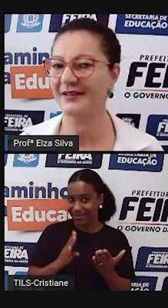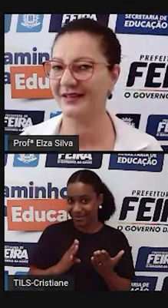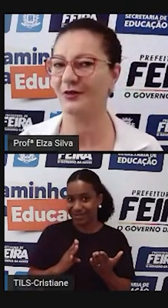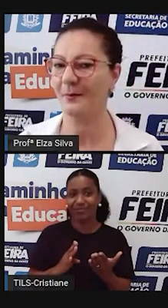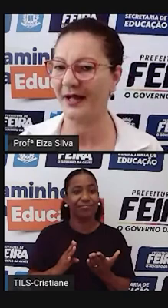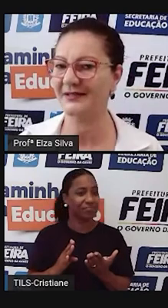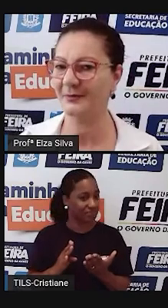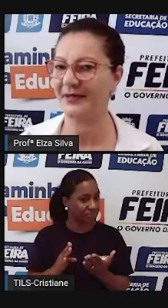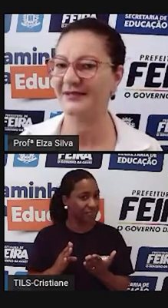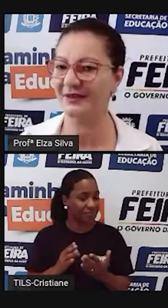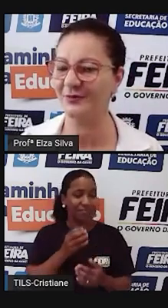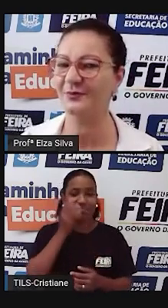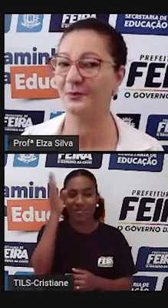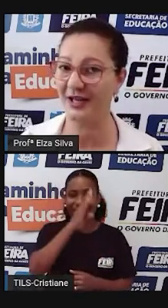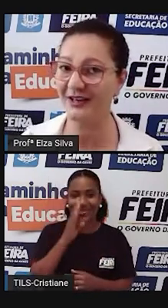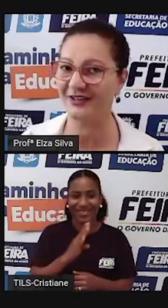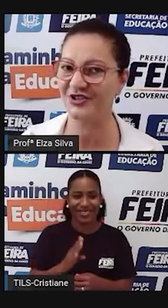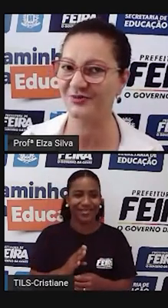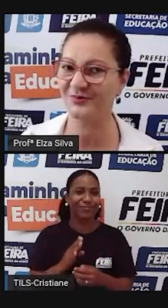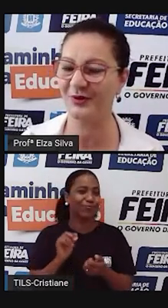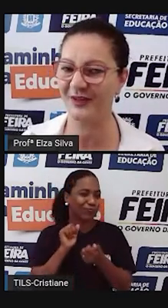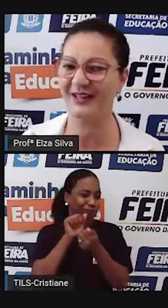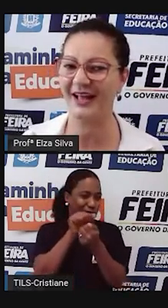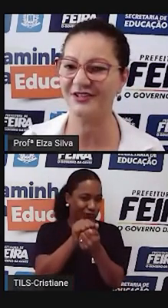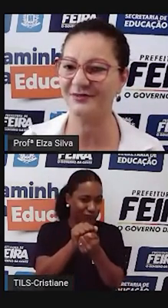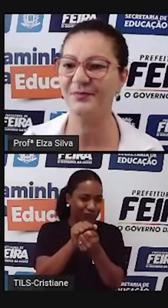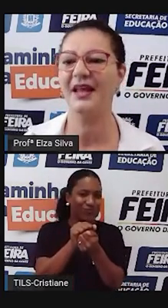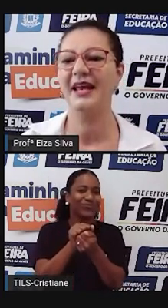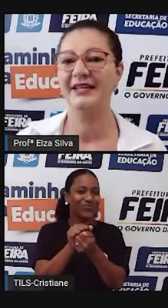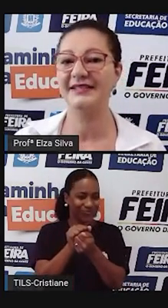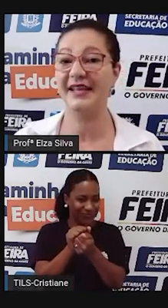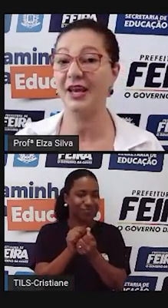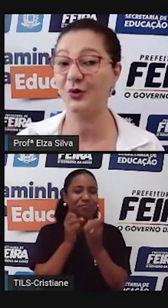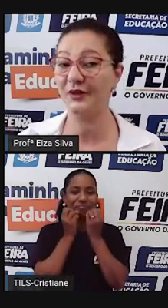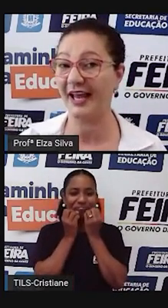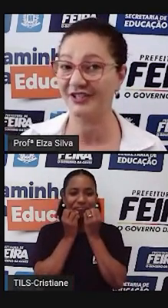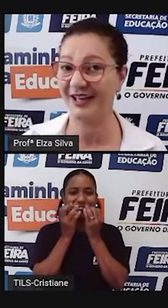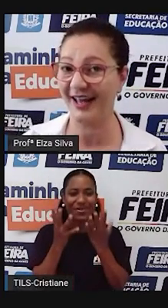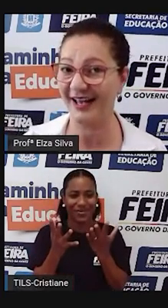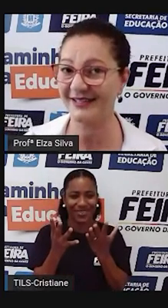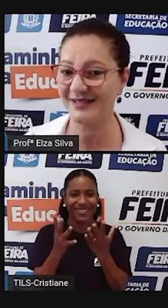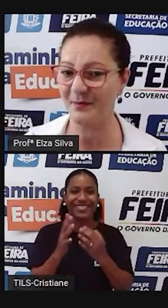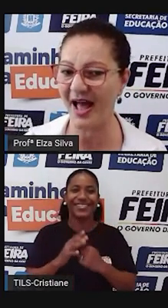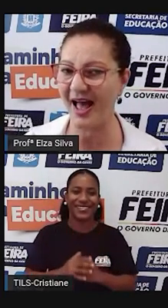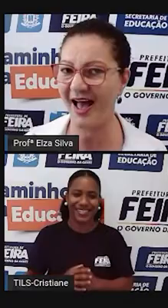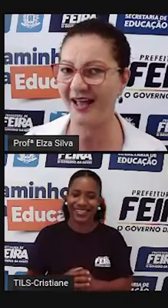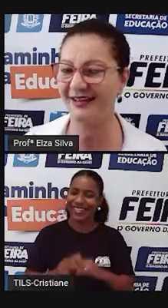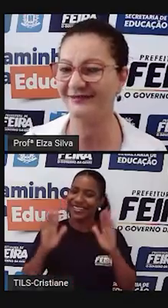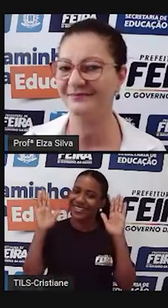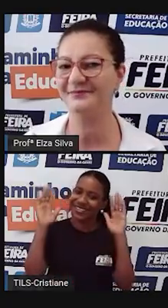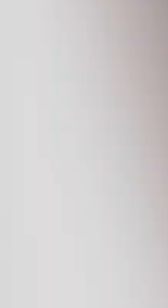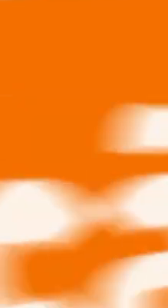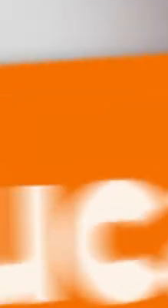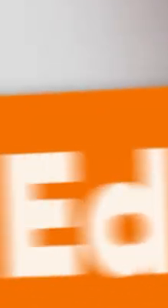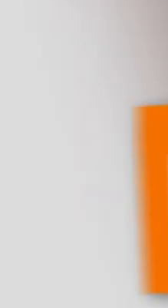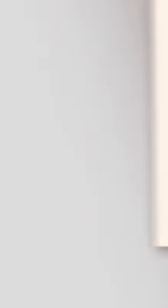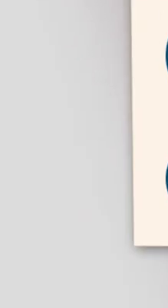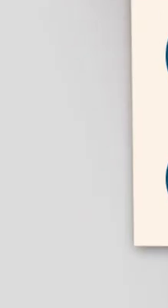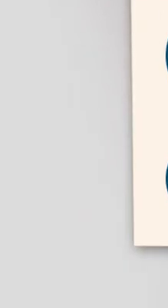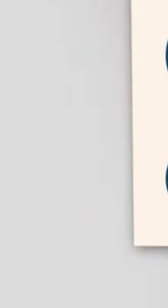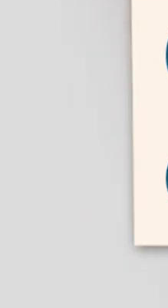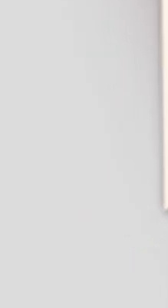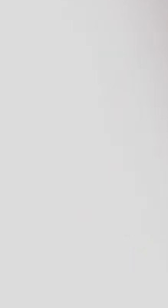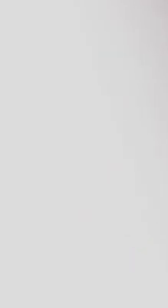está fazendo uma participação brilhante. Não é verdade? See you next class. Bye!